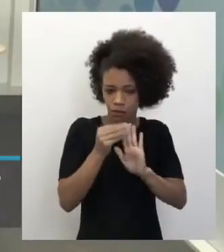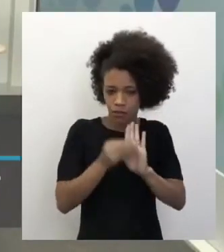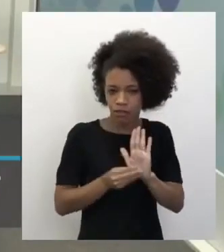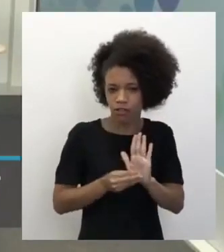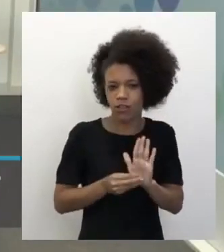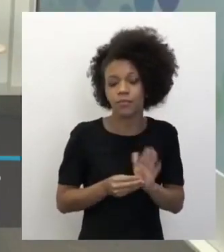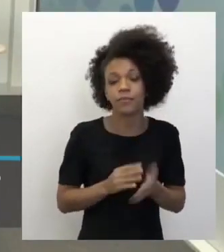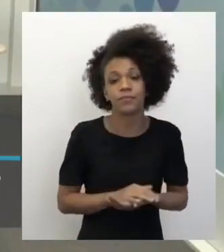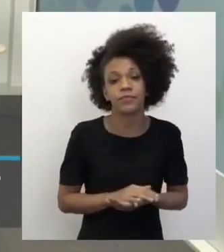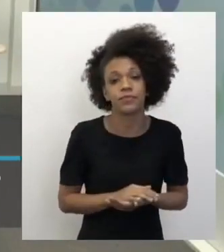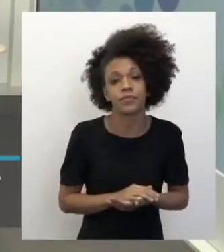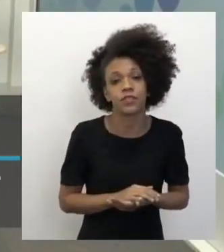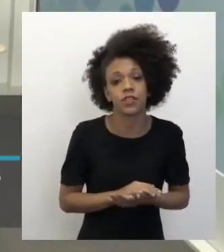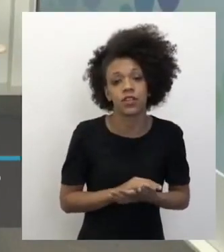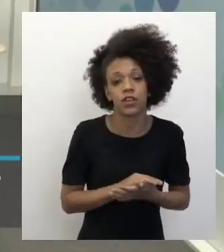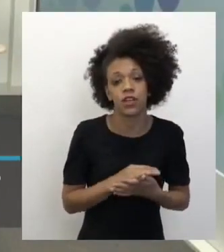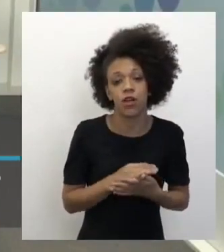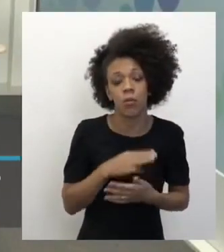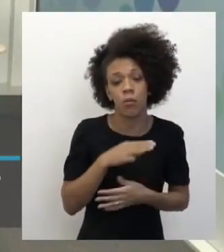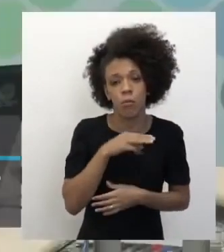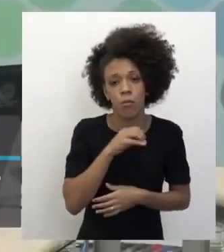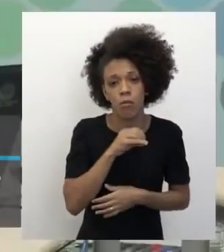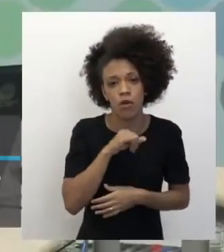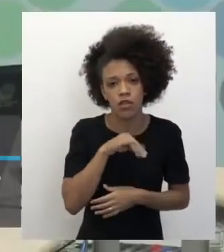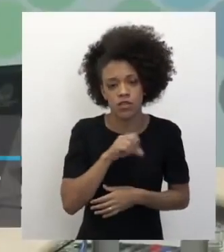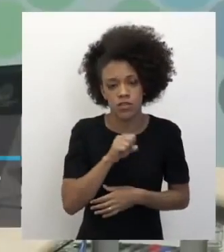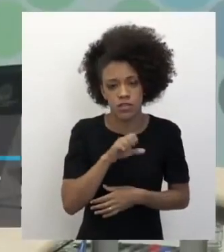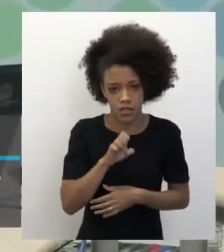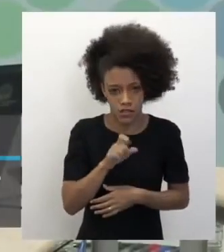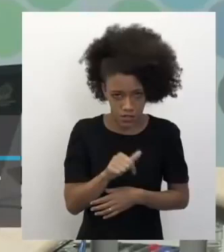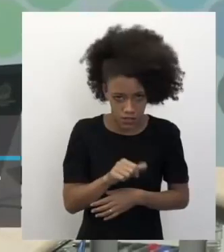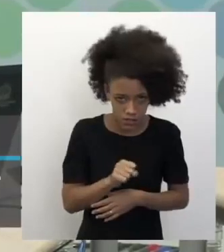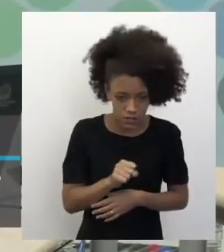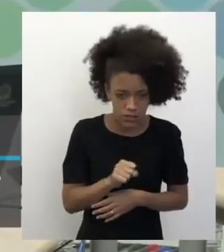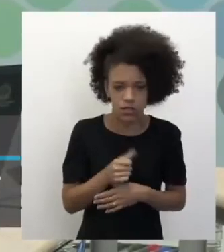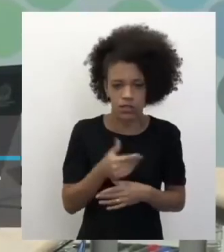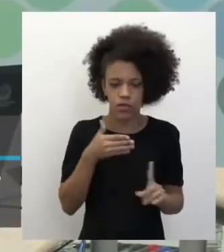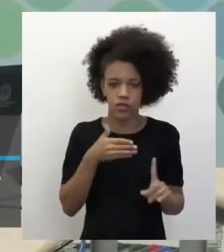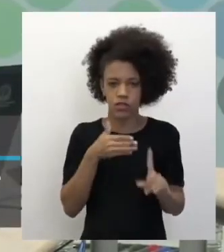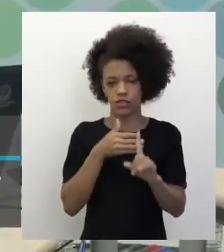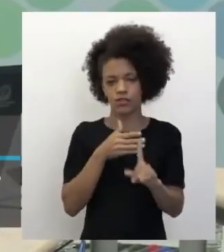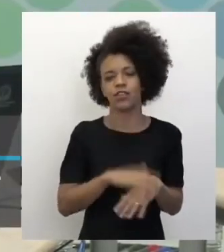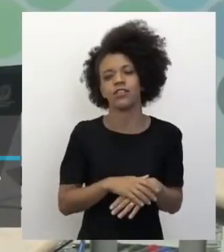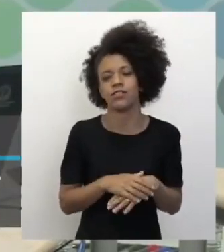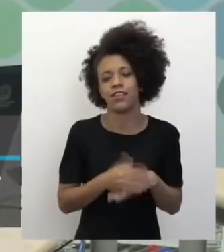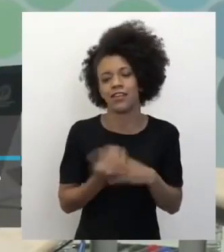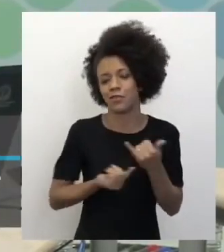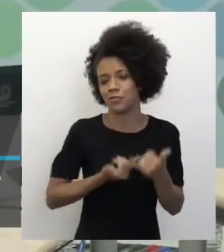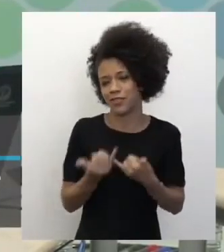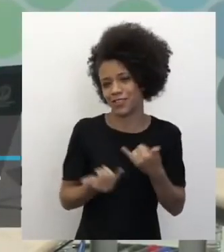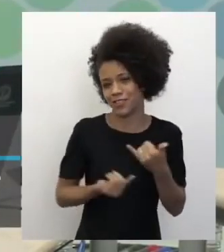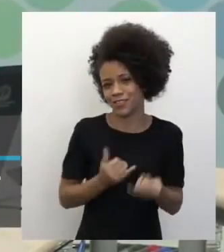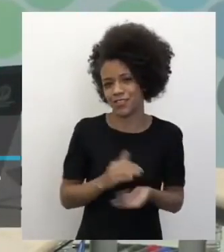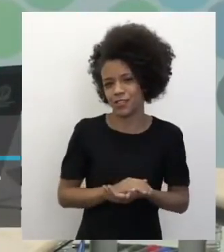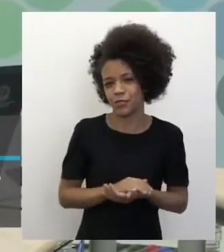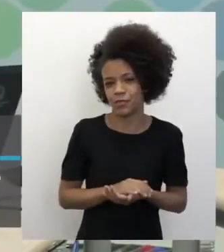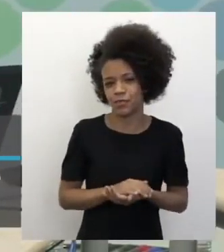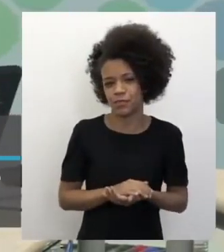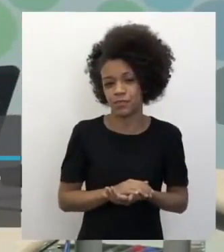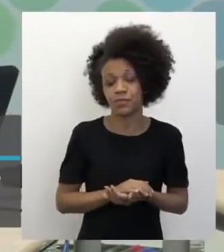Moisés, vou colocar mais um. O Moisés faz uma referência aí, né? Ele brinca aí com a intertextualidade. Ele